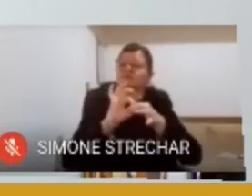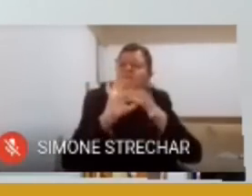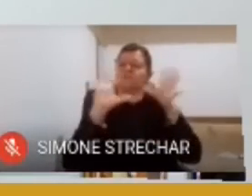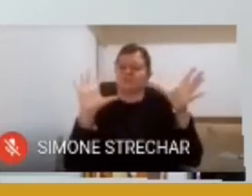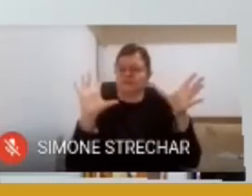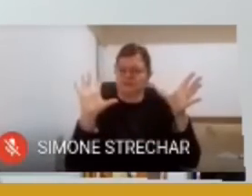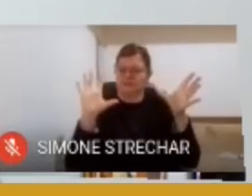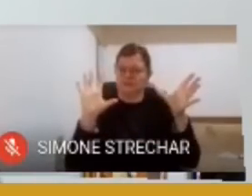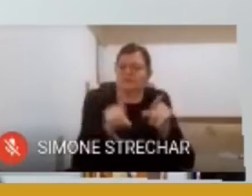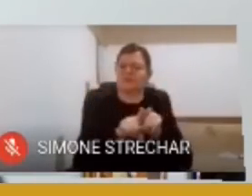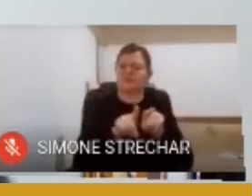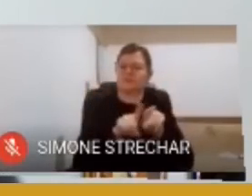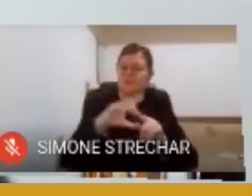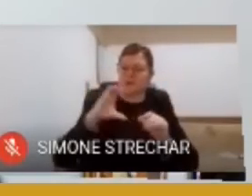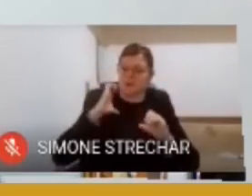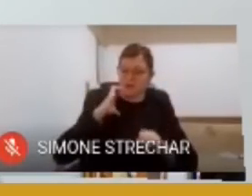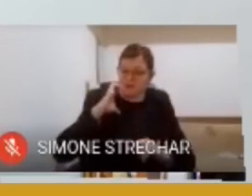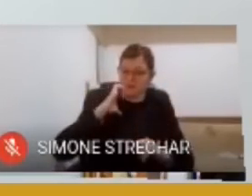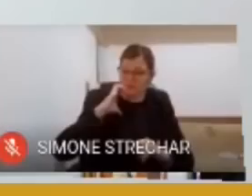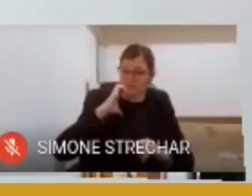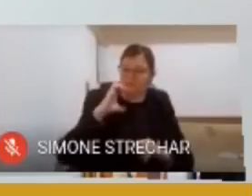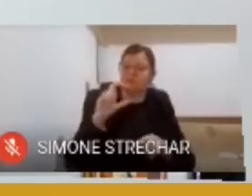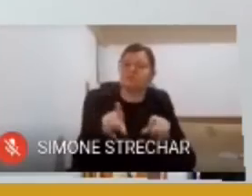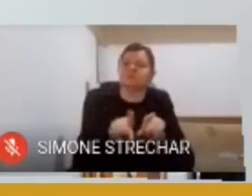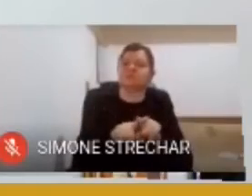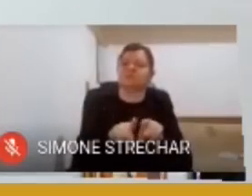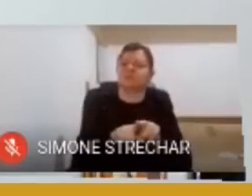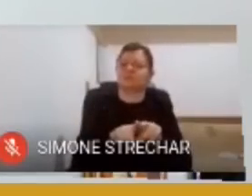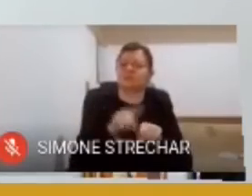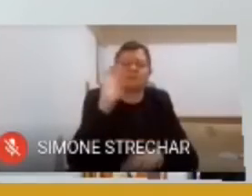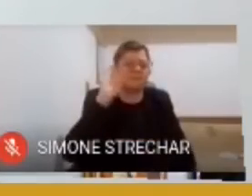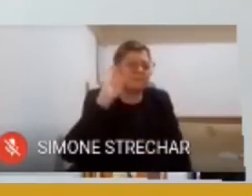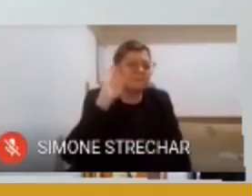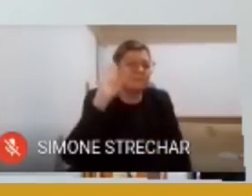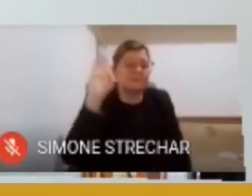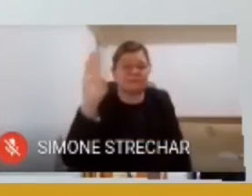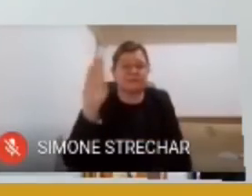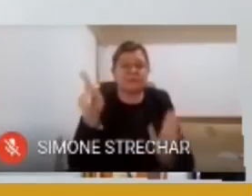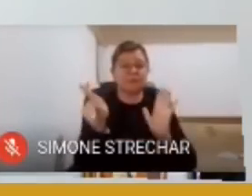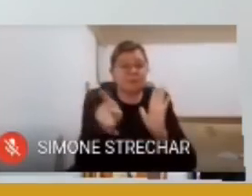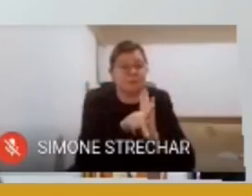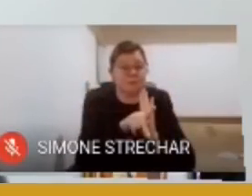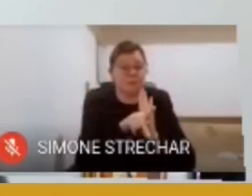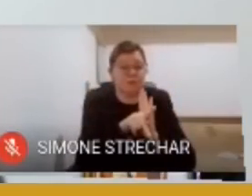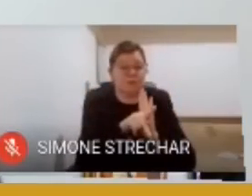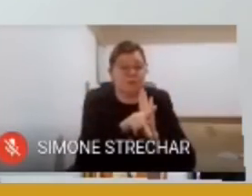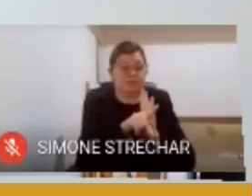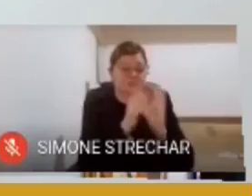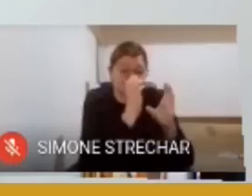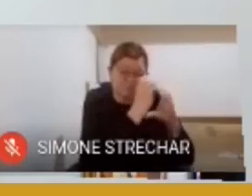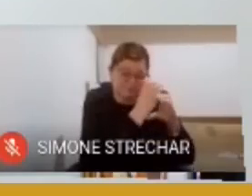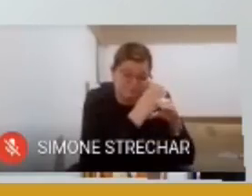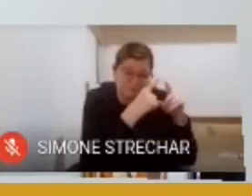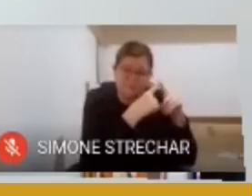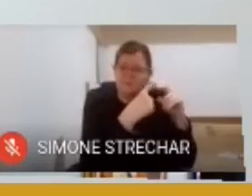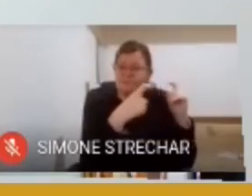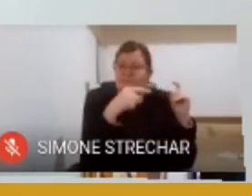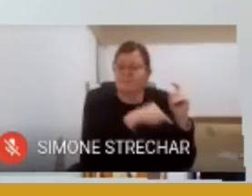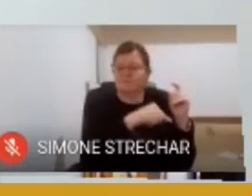mais discutido e menos tabu social. E eu imagino que a escola é o ambiente ideal para isso. É na escola que